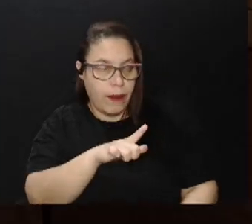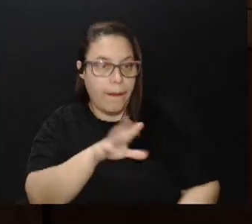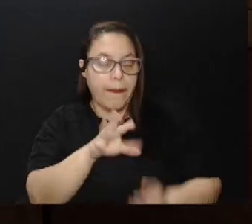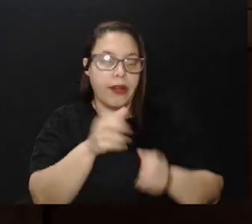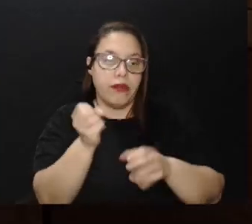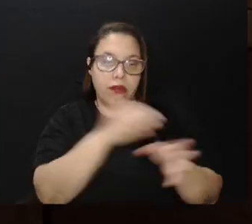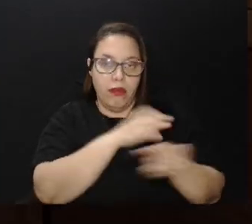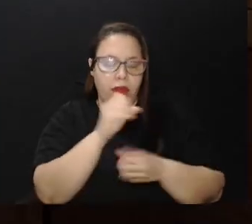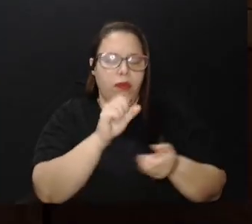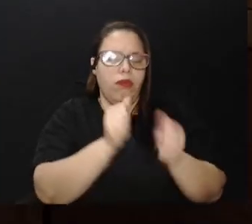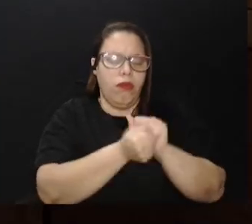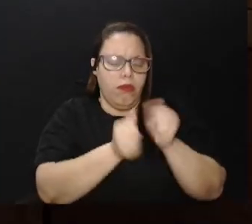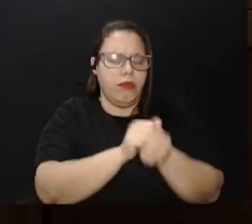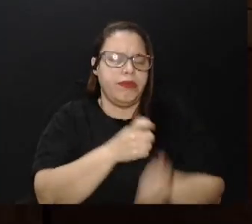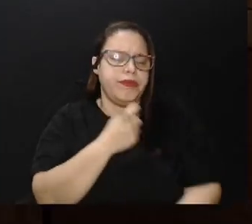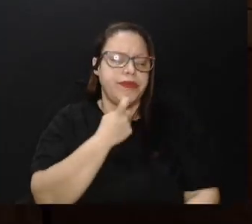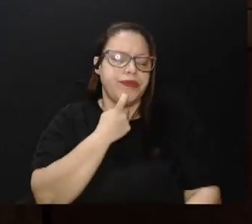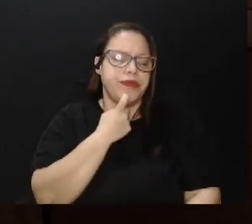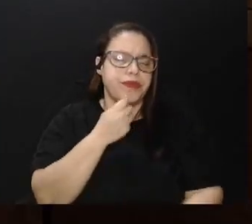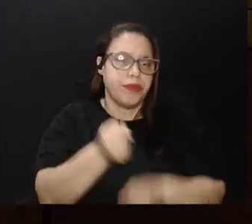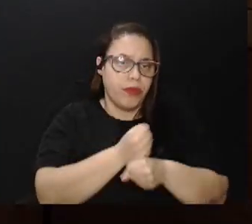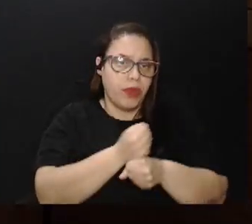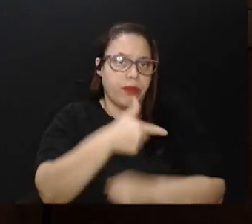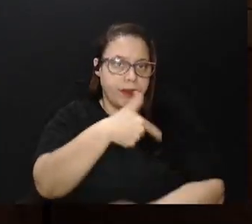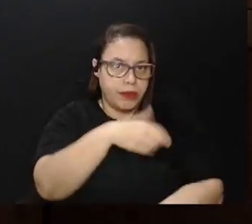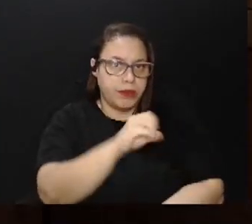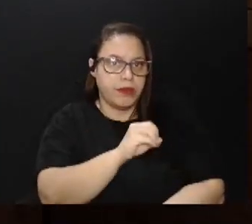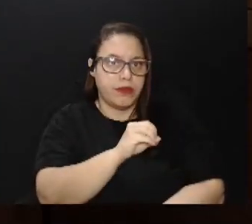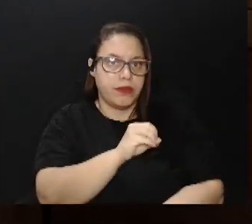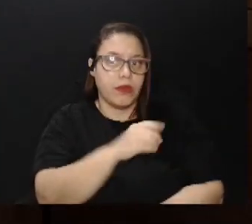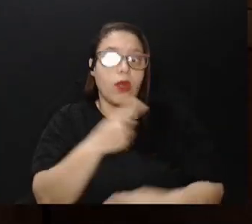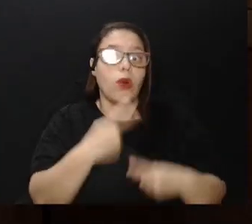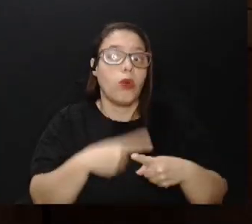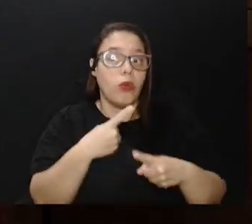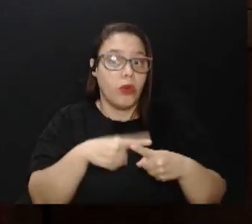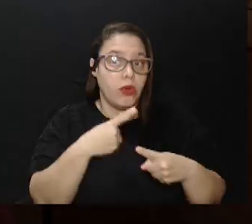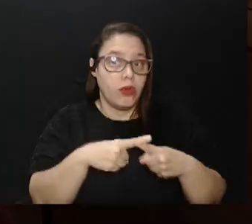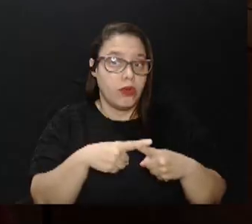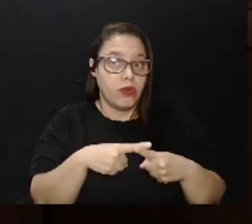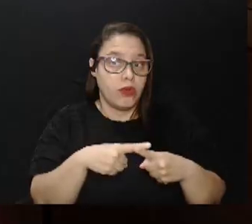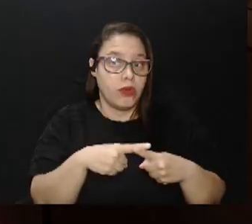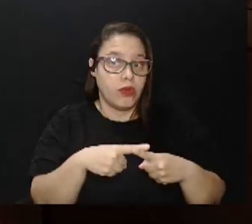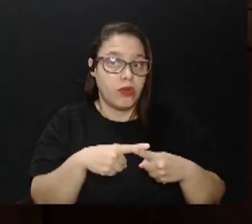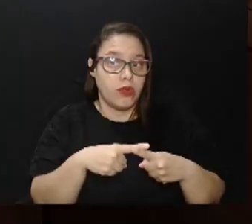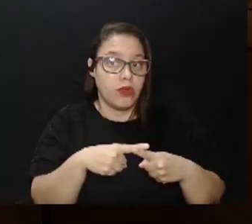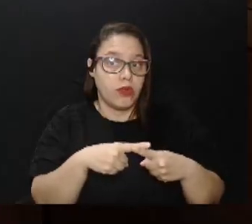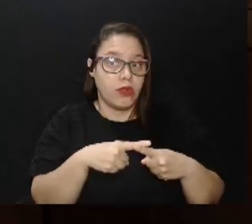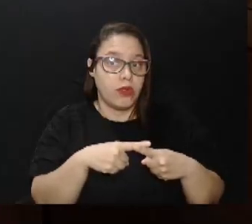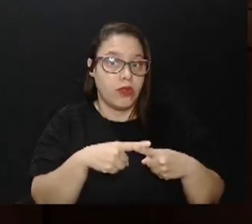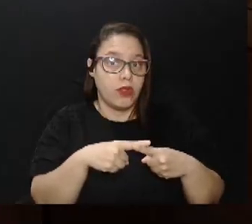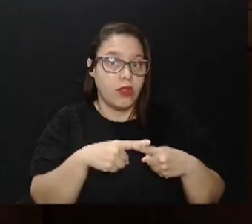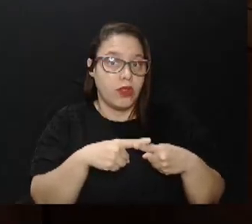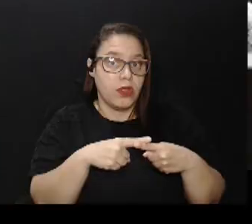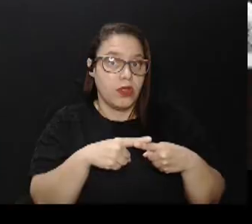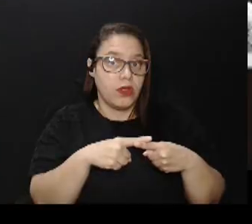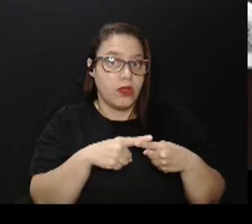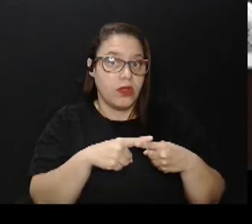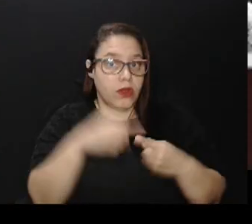Campinas, os anos 70. Por quê? Porque houve o predomínio das